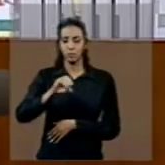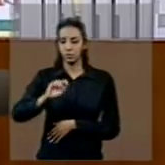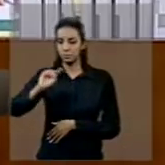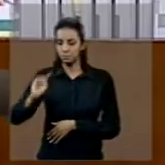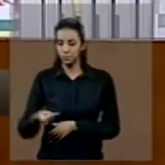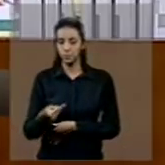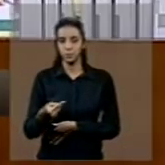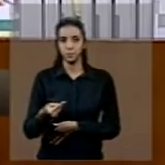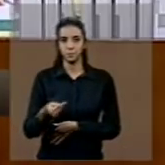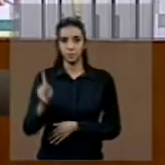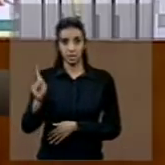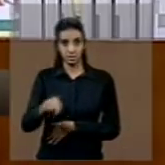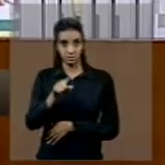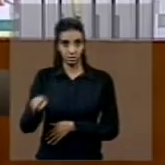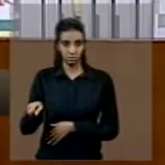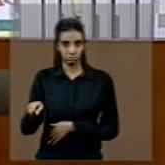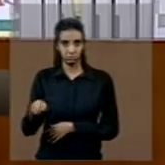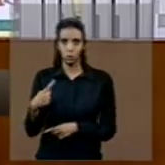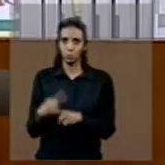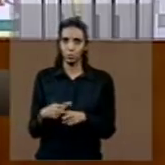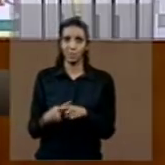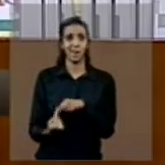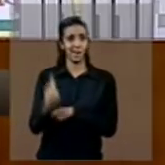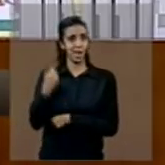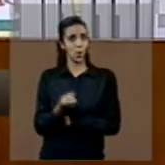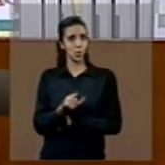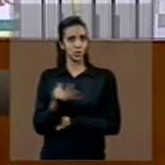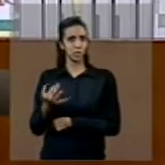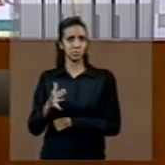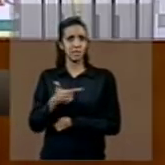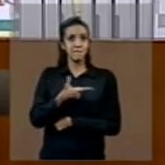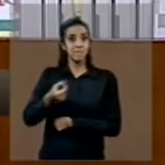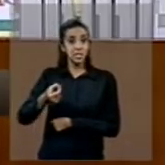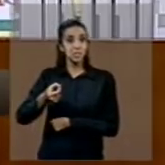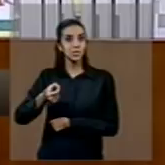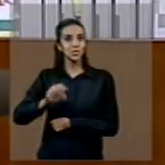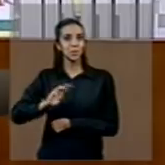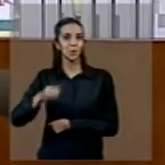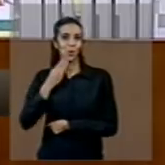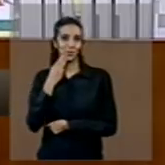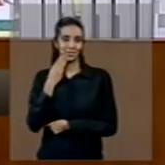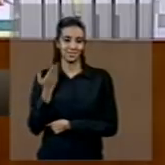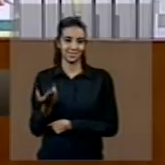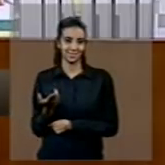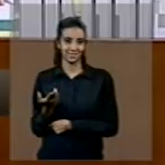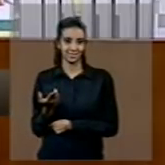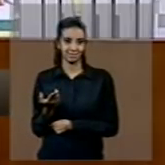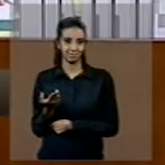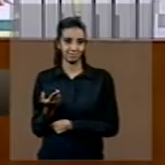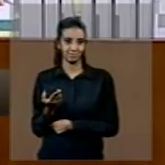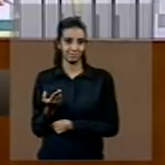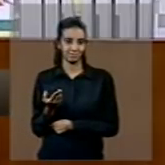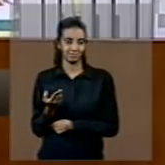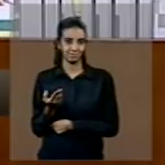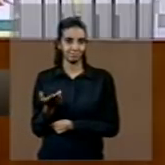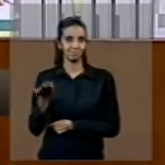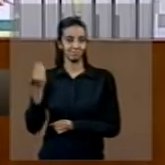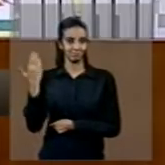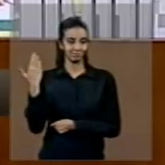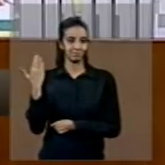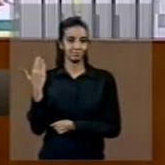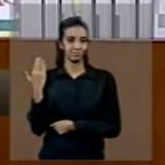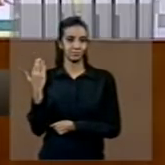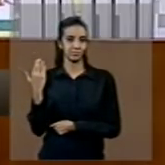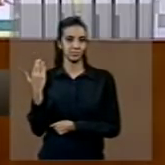1.190.000 cancelamentos, é porque a base naquela época era em torno de 20 milhões. Sim. Que já estavam